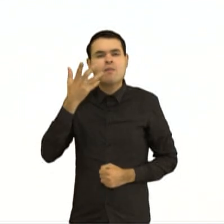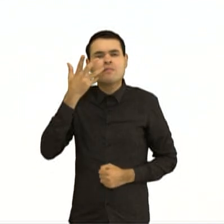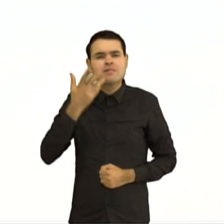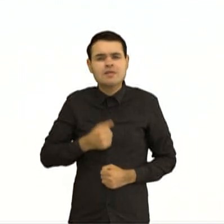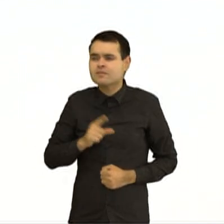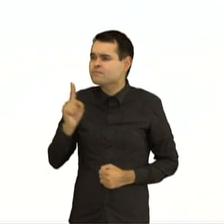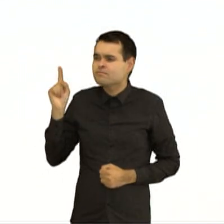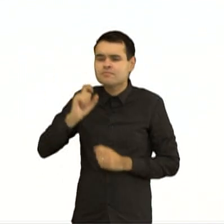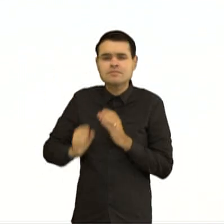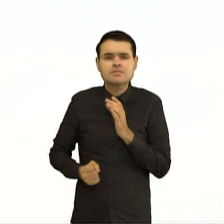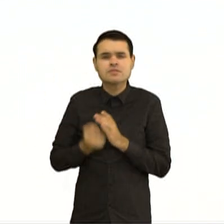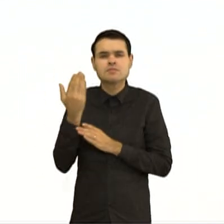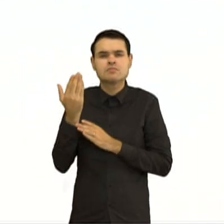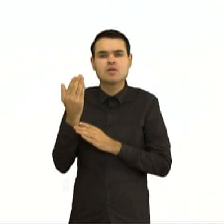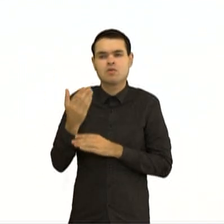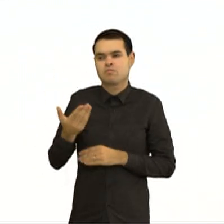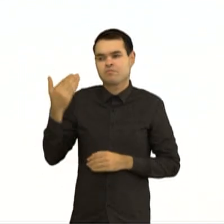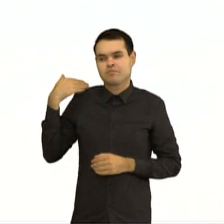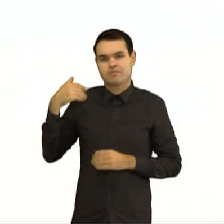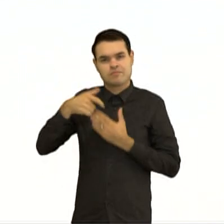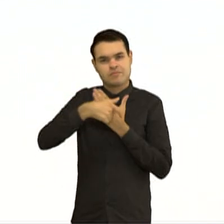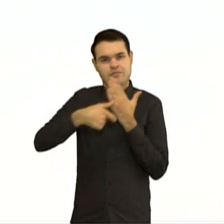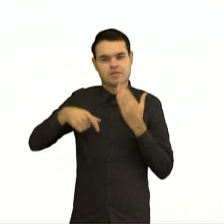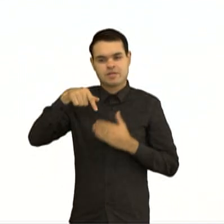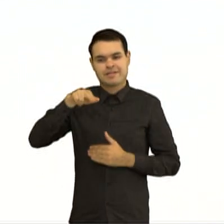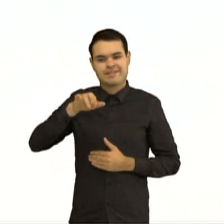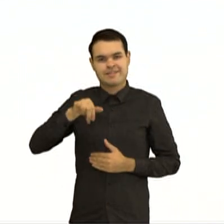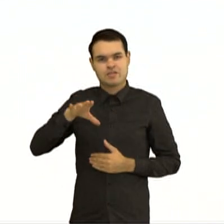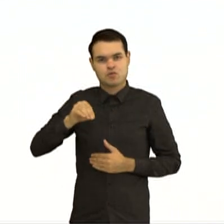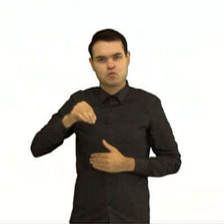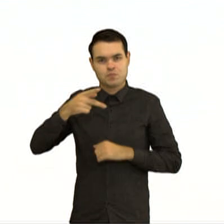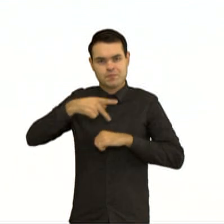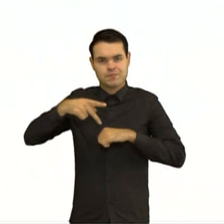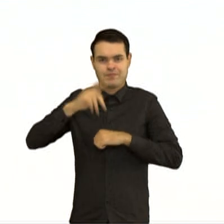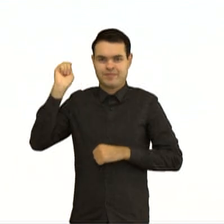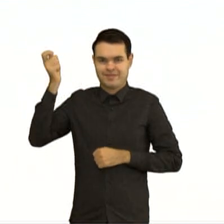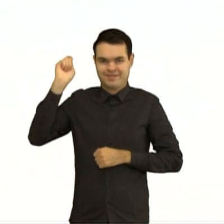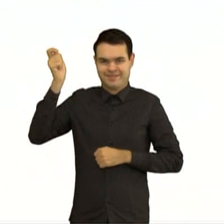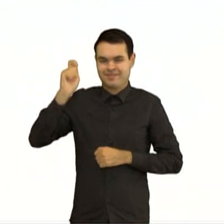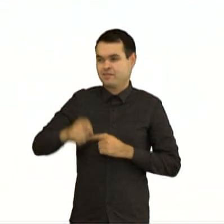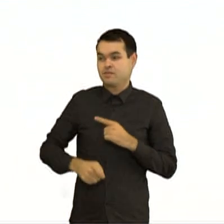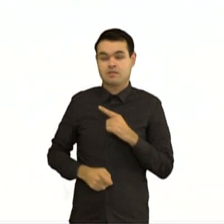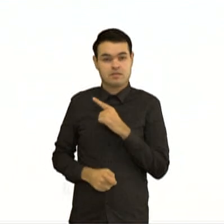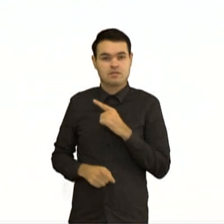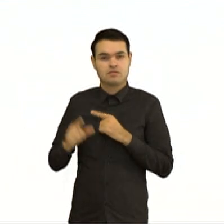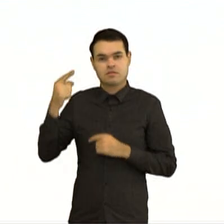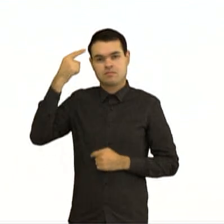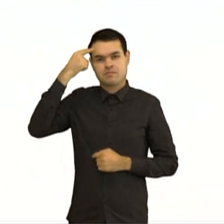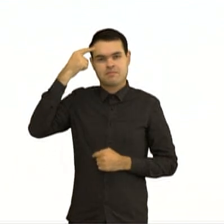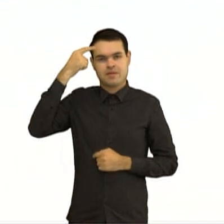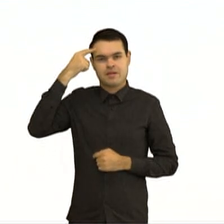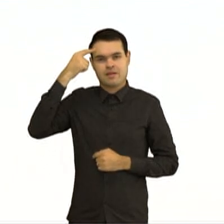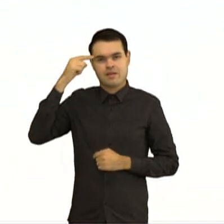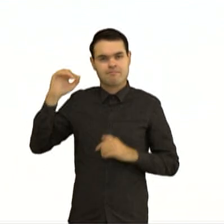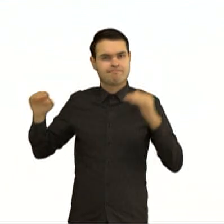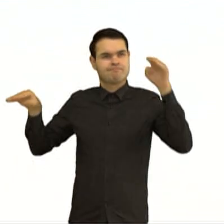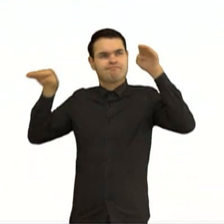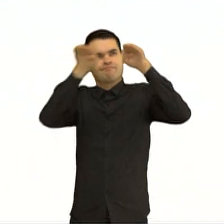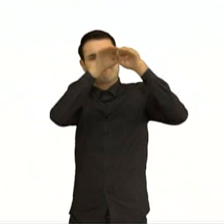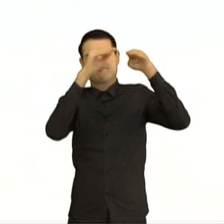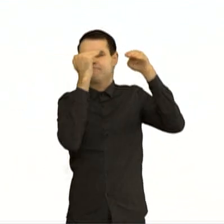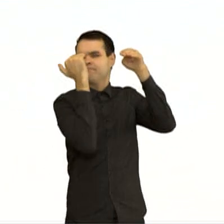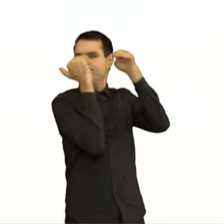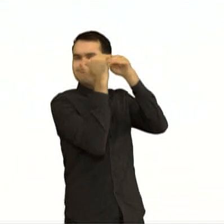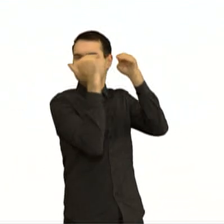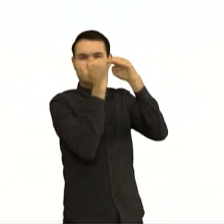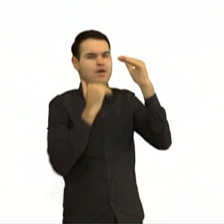Ele foi criado por Quino, o seu criador argentino, e ela tem uma mentalidade de adulto. Então, nas suas tirinhas, nós